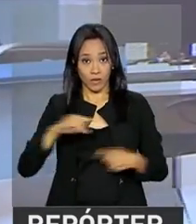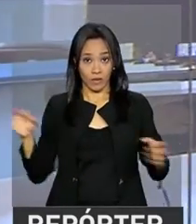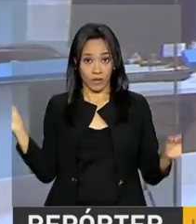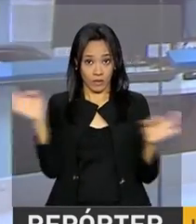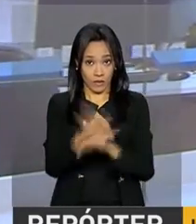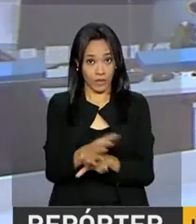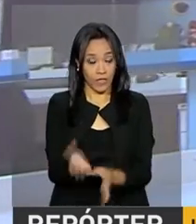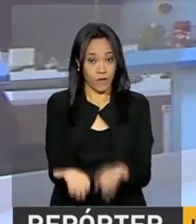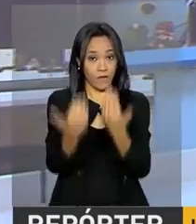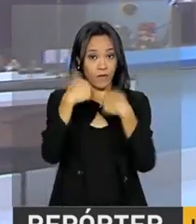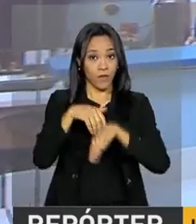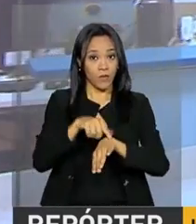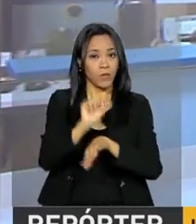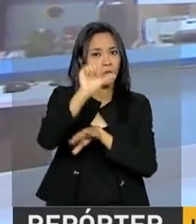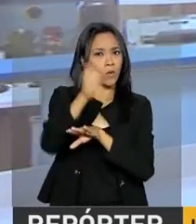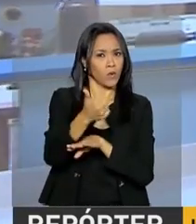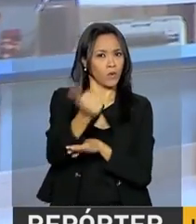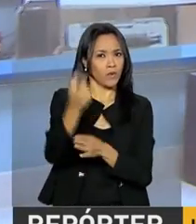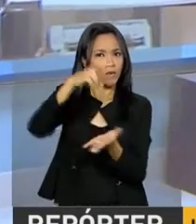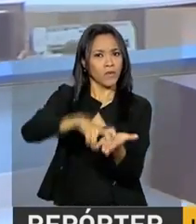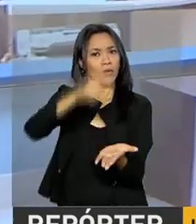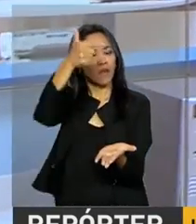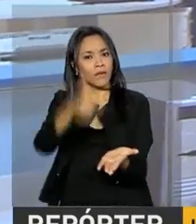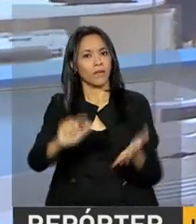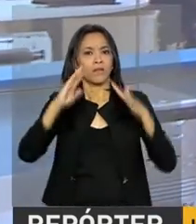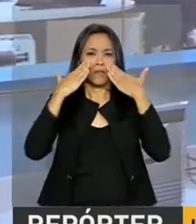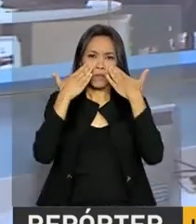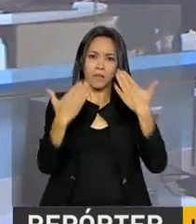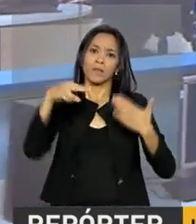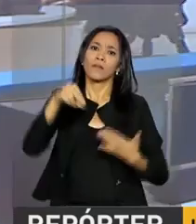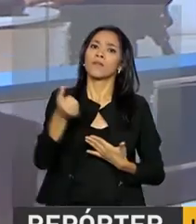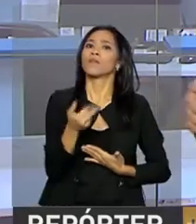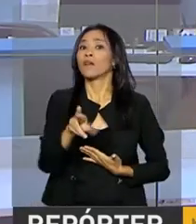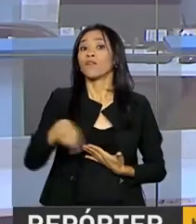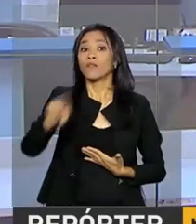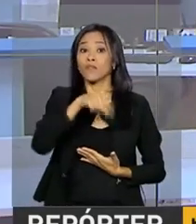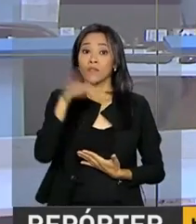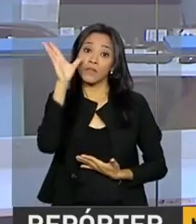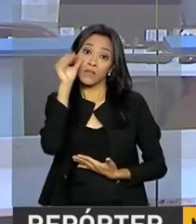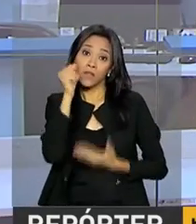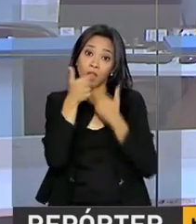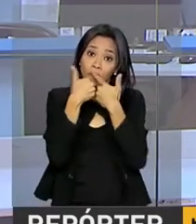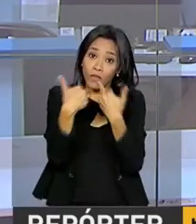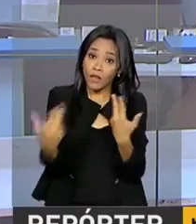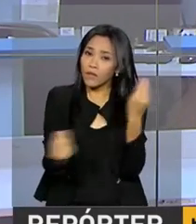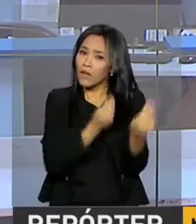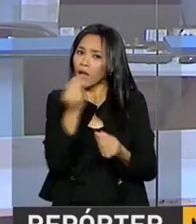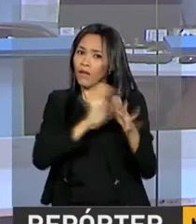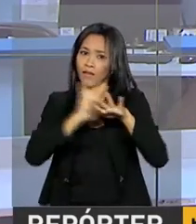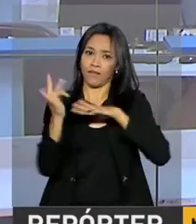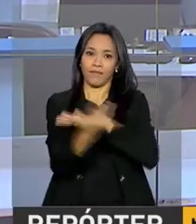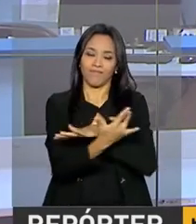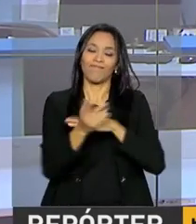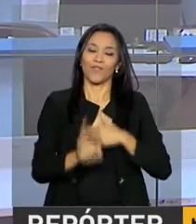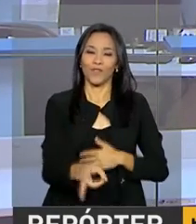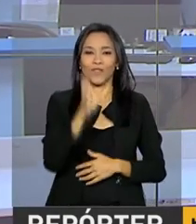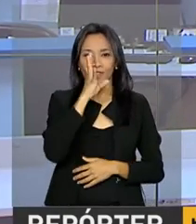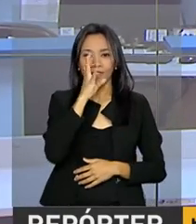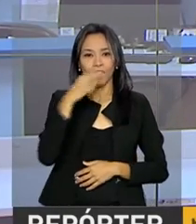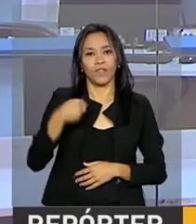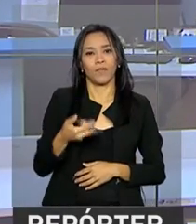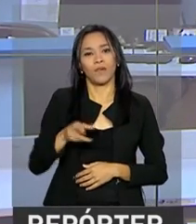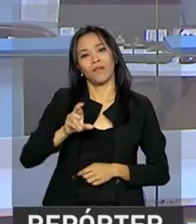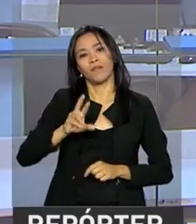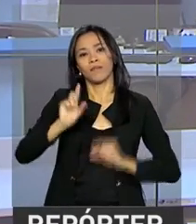voltamos às 11 da manhã na próxima edição do repórter br acompanha as novidades também em nossas redes sociais continue com a gente